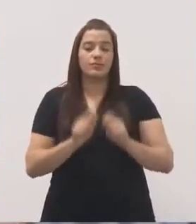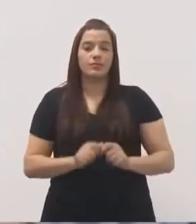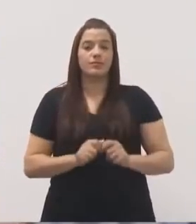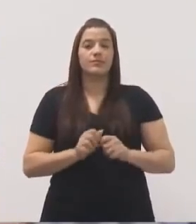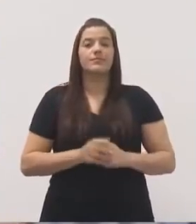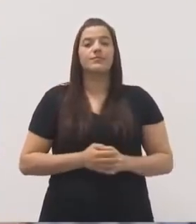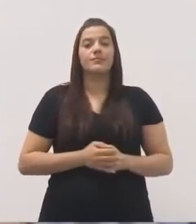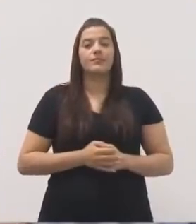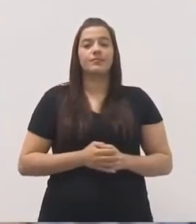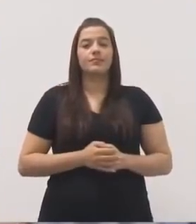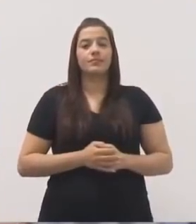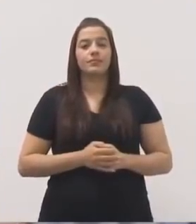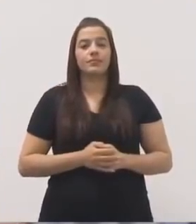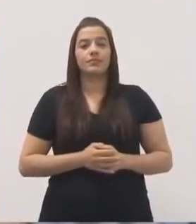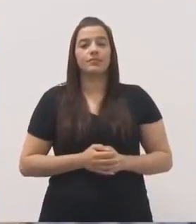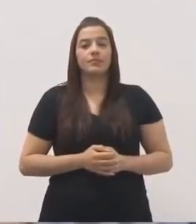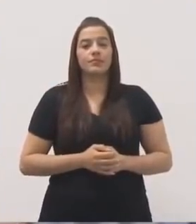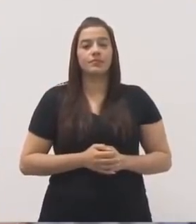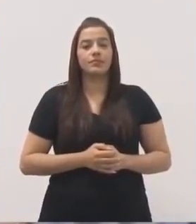E